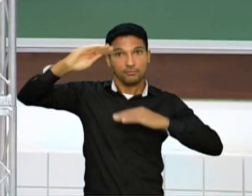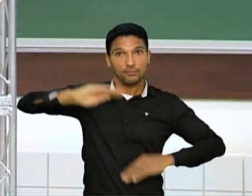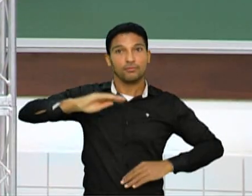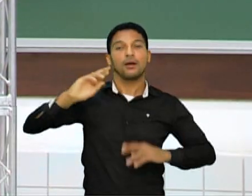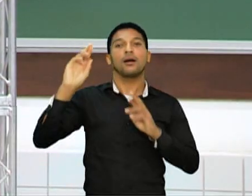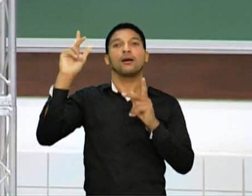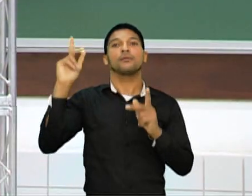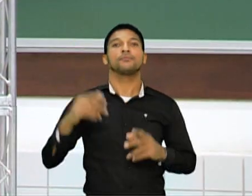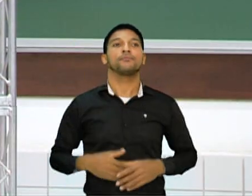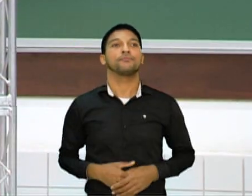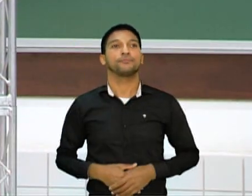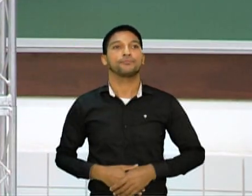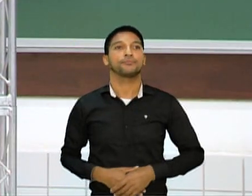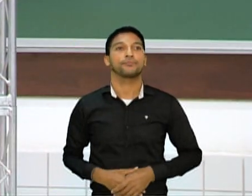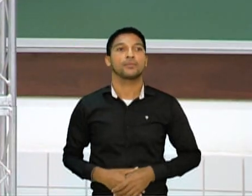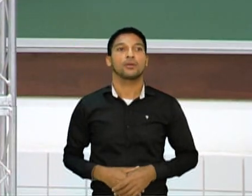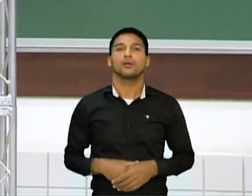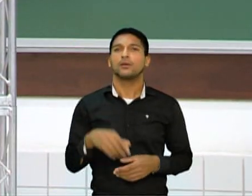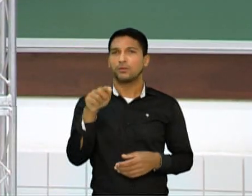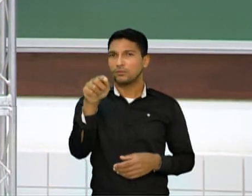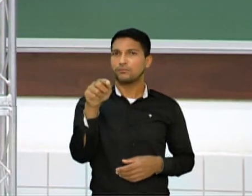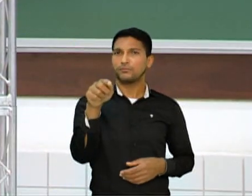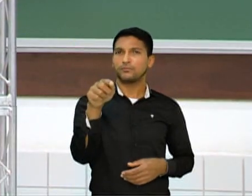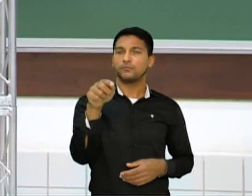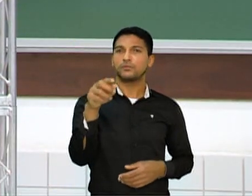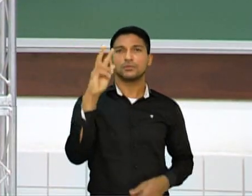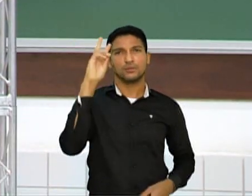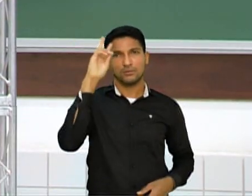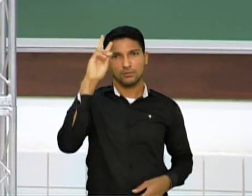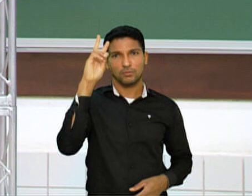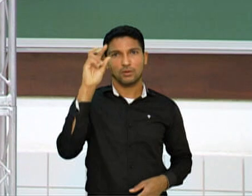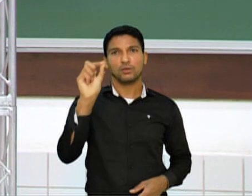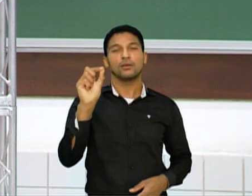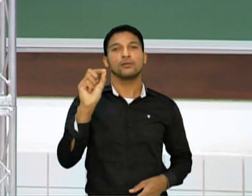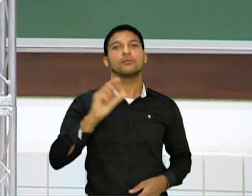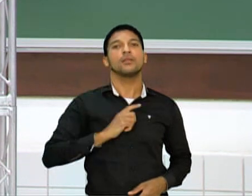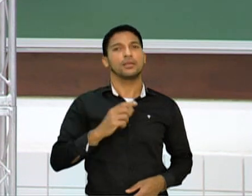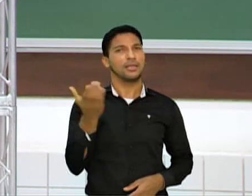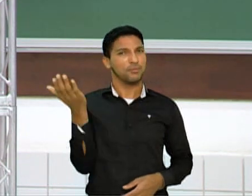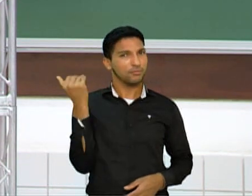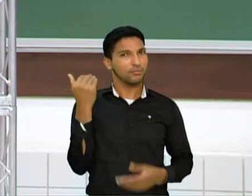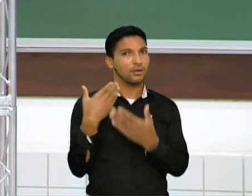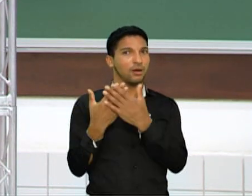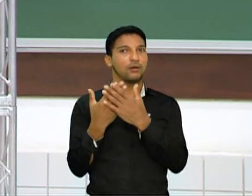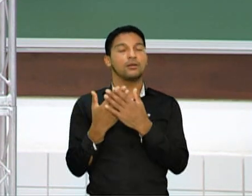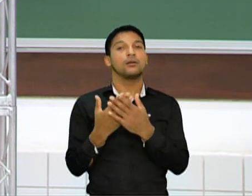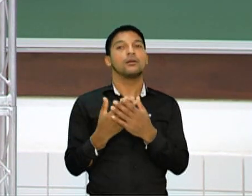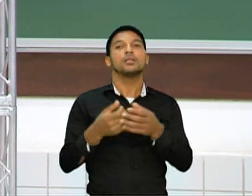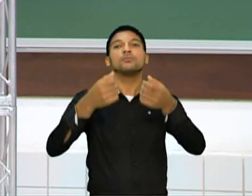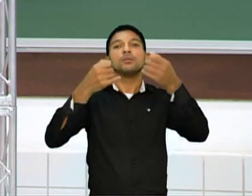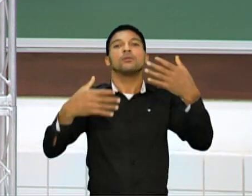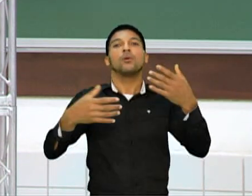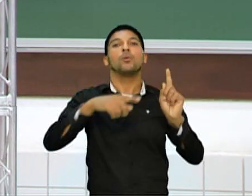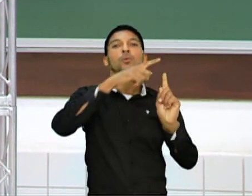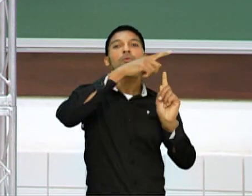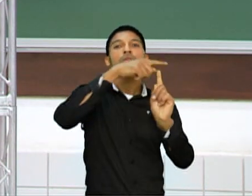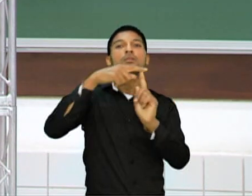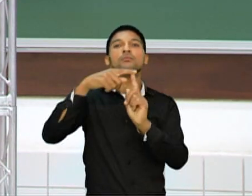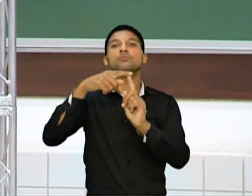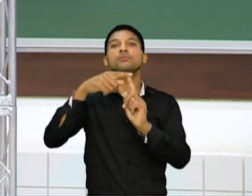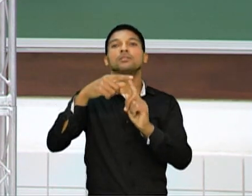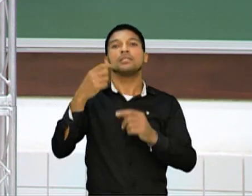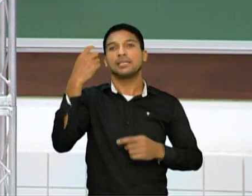você recordar, nós falamos das ideias, né, dos tipos de ideias, as inatas, as factícias, as